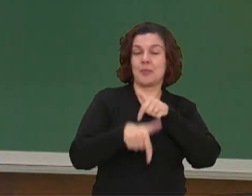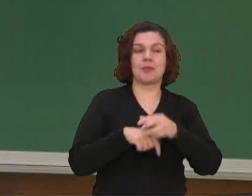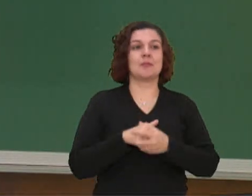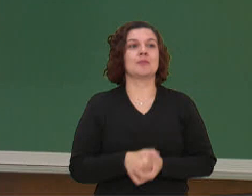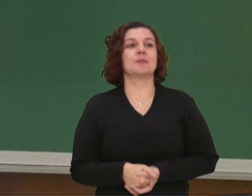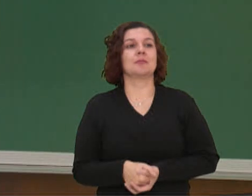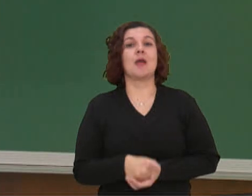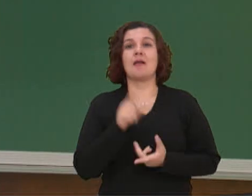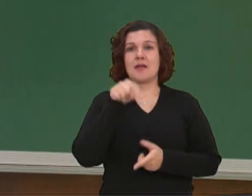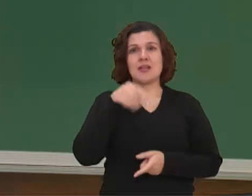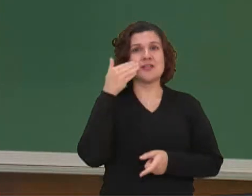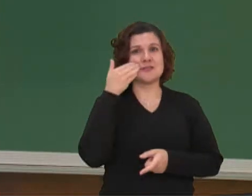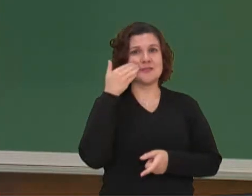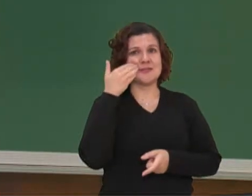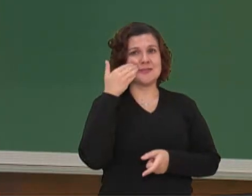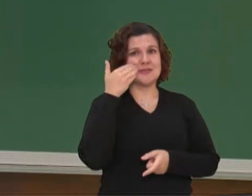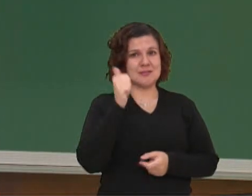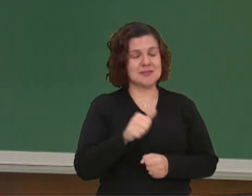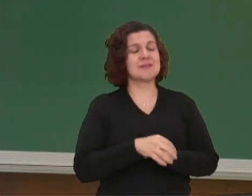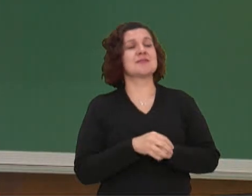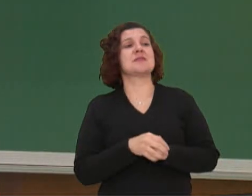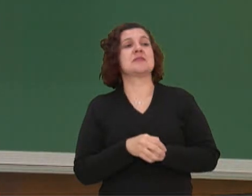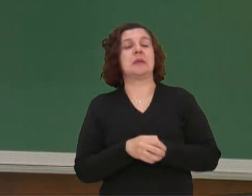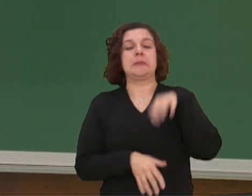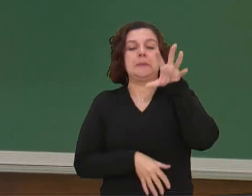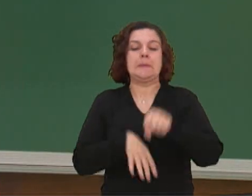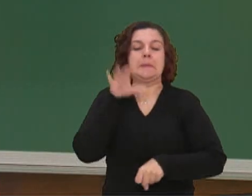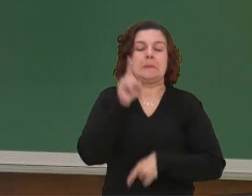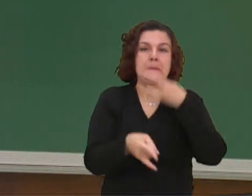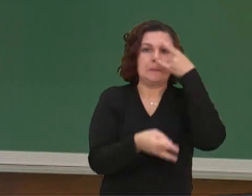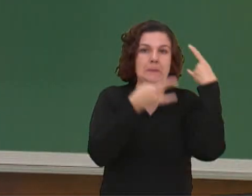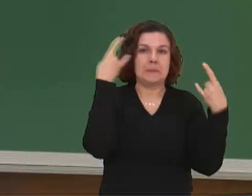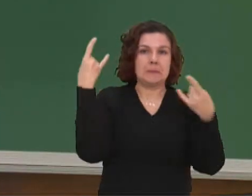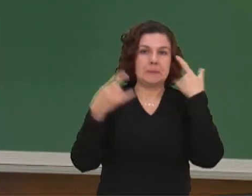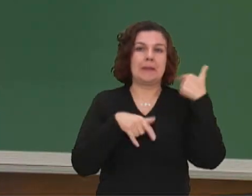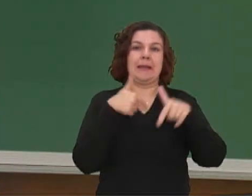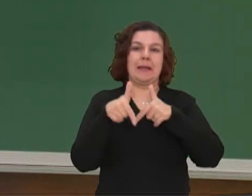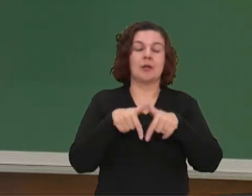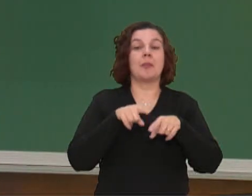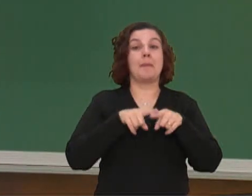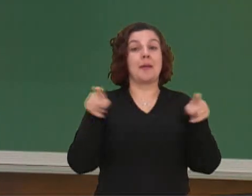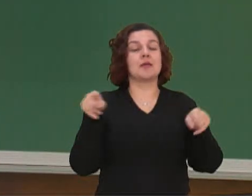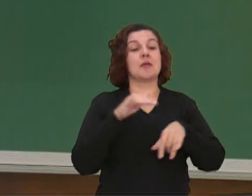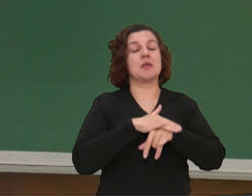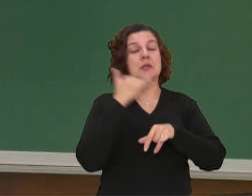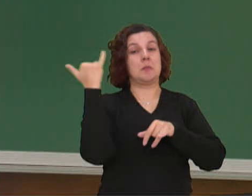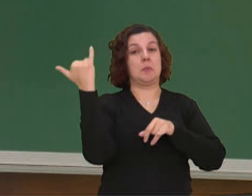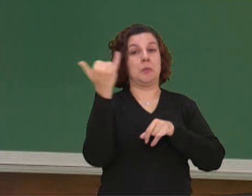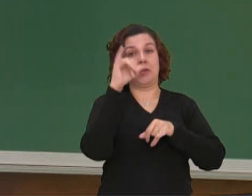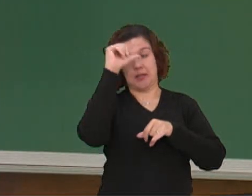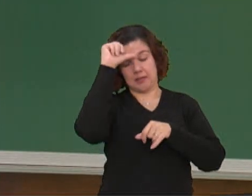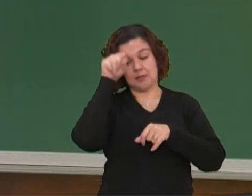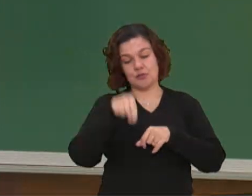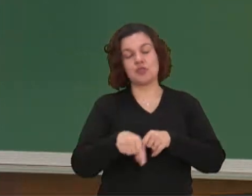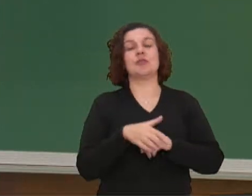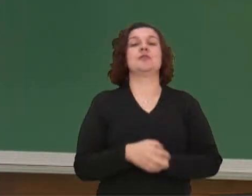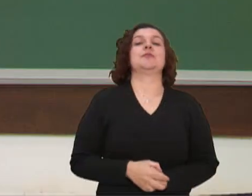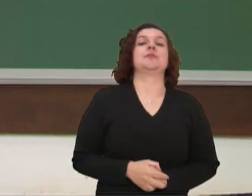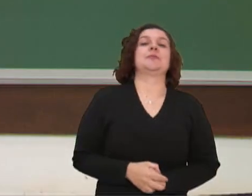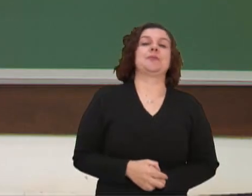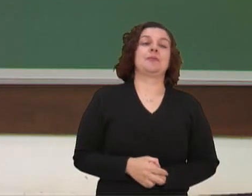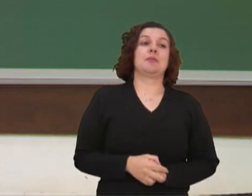a mão de obra é explorada, nós temos um papel importantíssimo da indústria têxtil em Bangladesh. Certo,